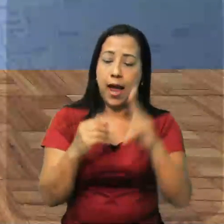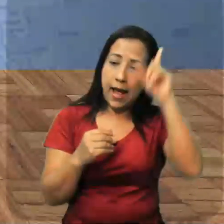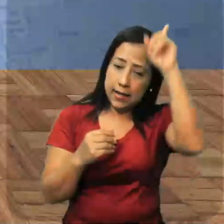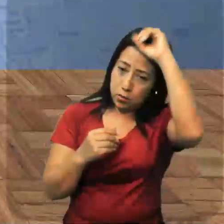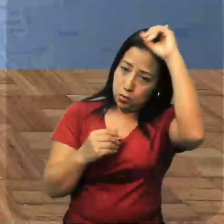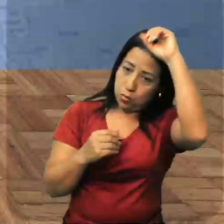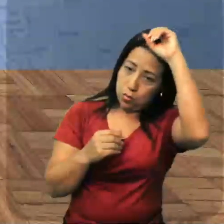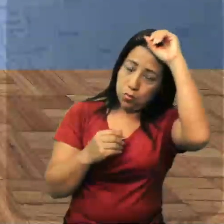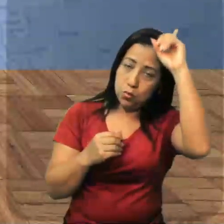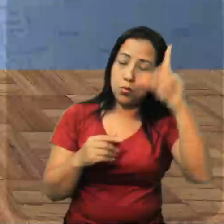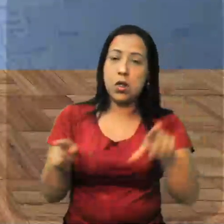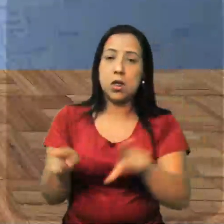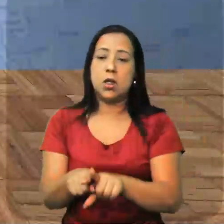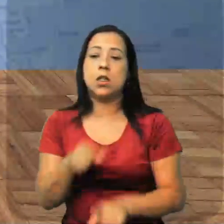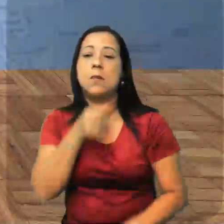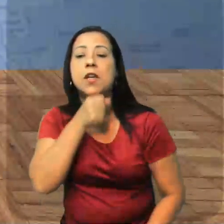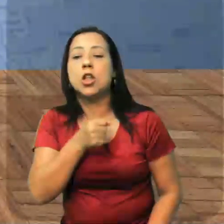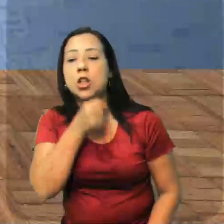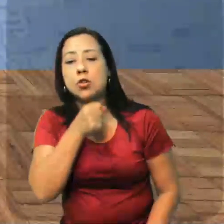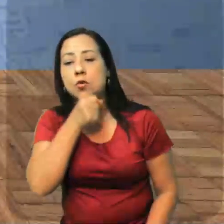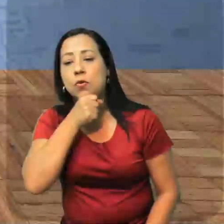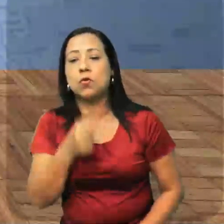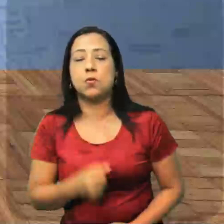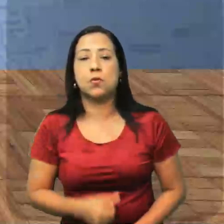adultos e idosos.